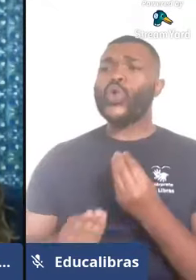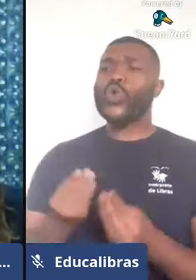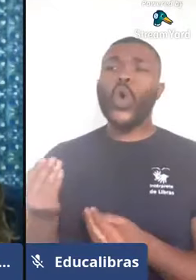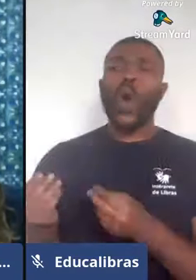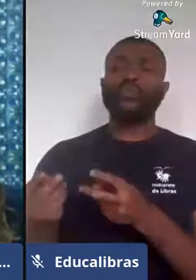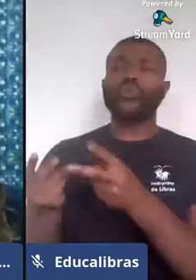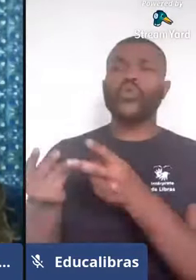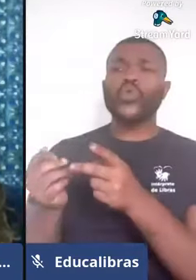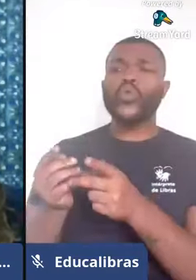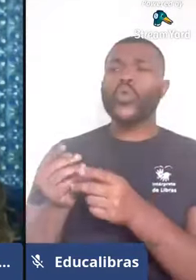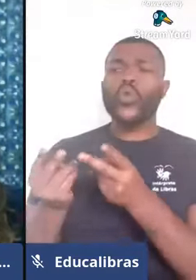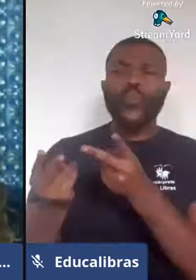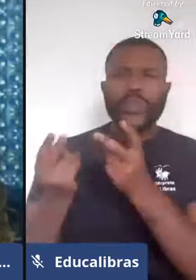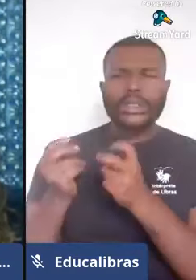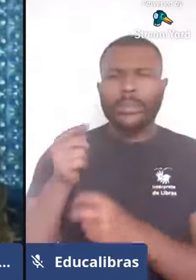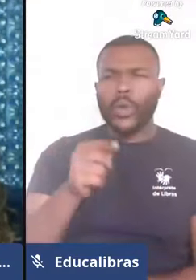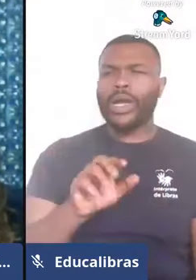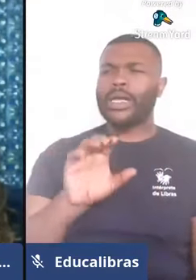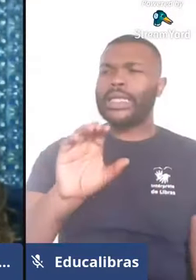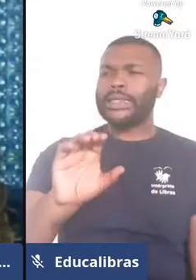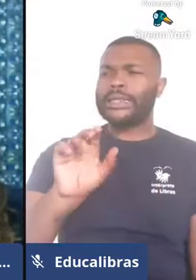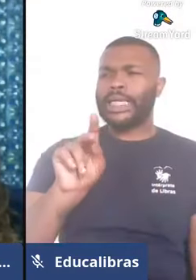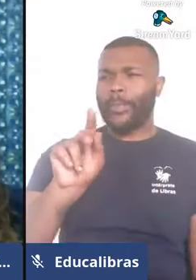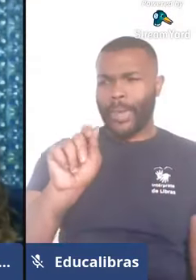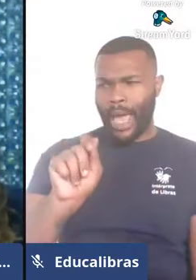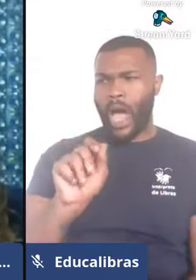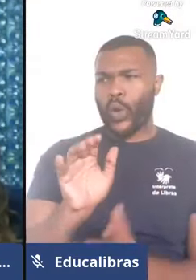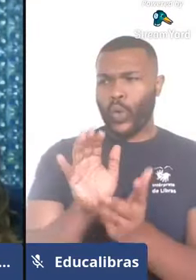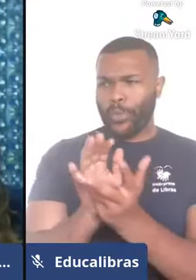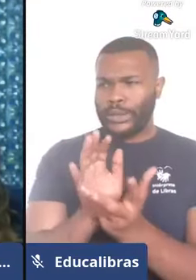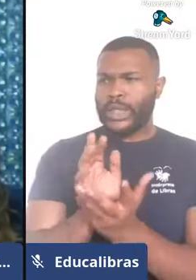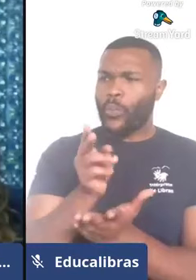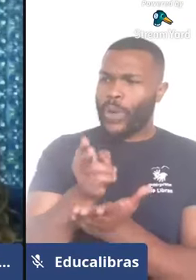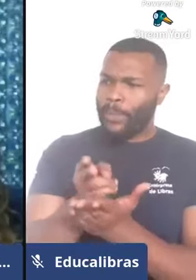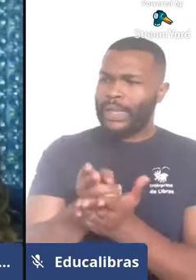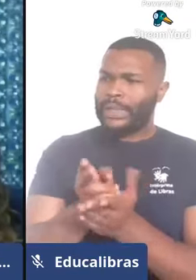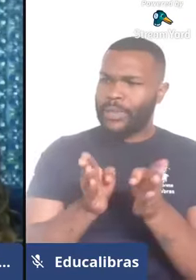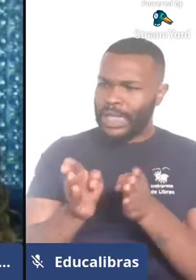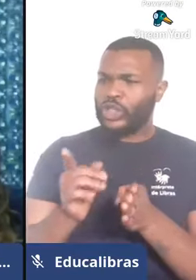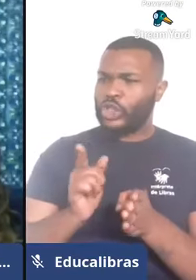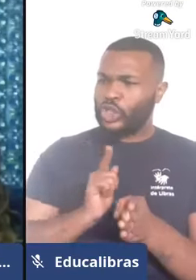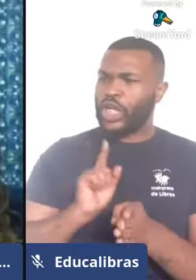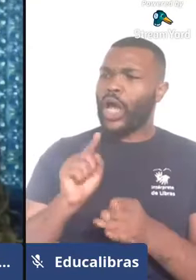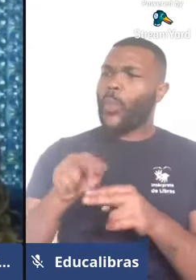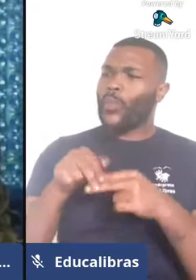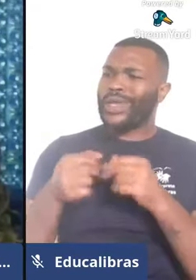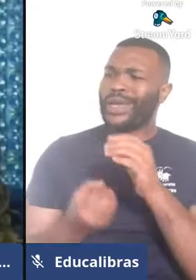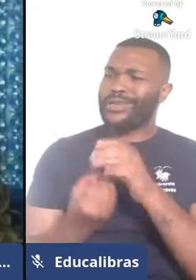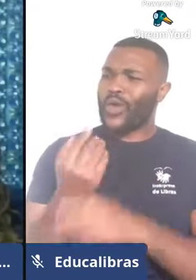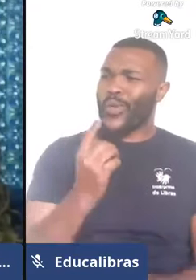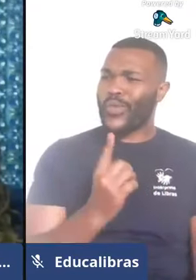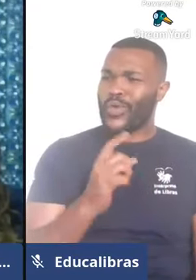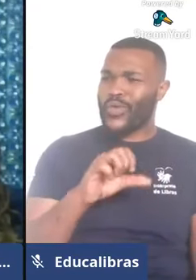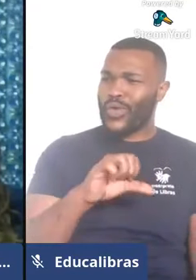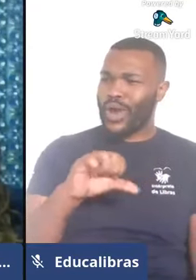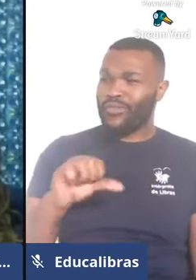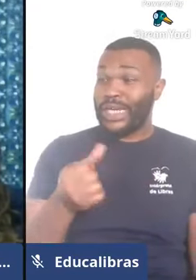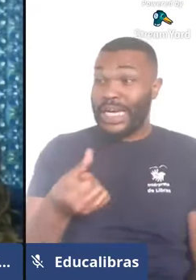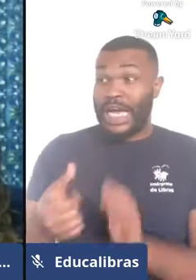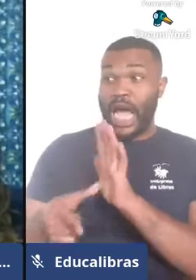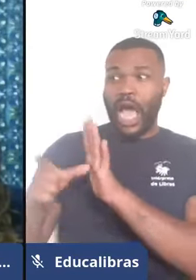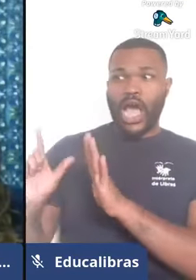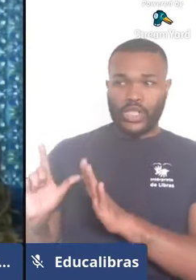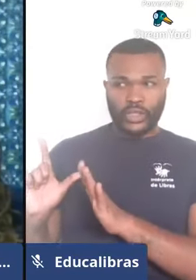nesse momento? Porque a CPA já existia desde 96, e quanto que a